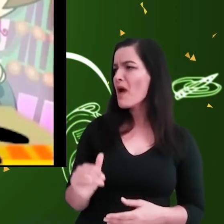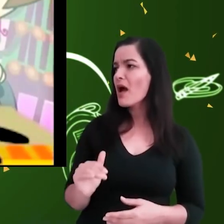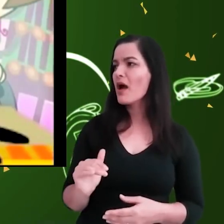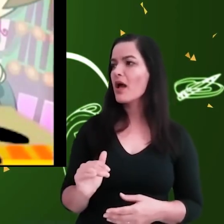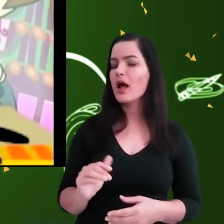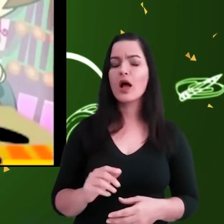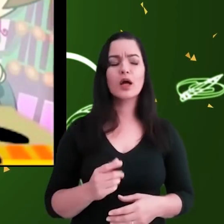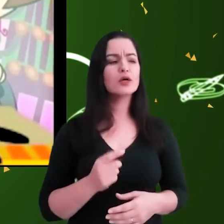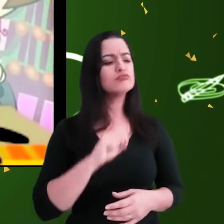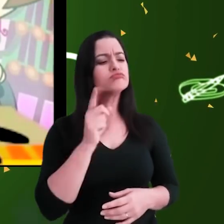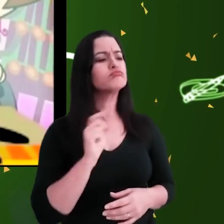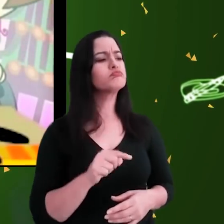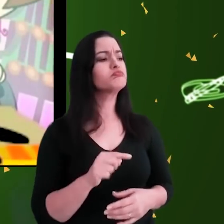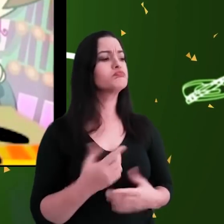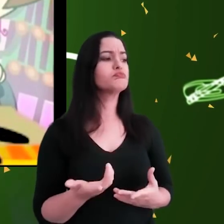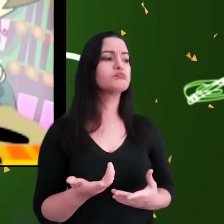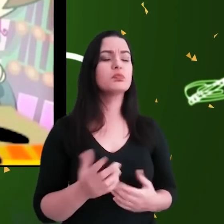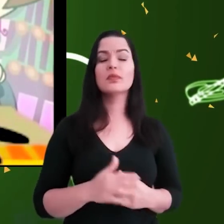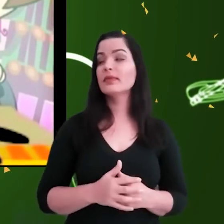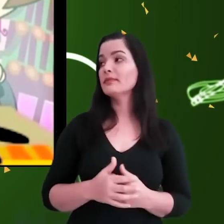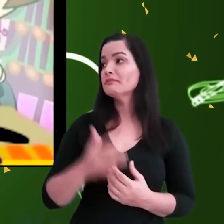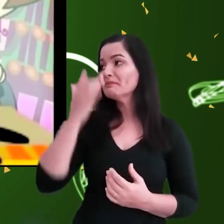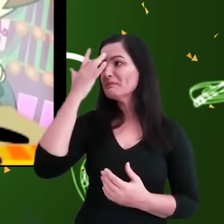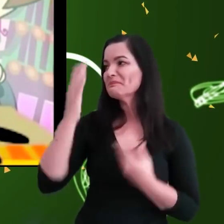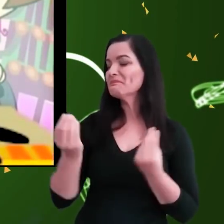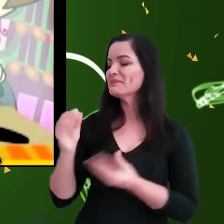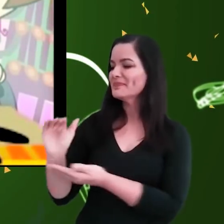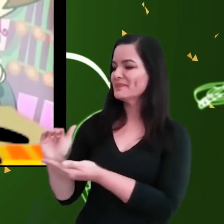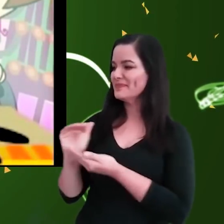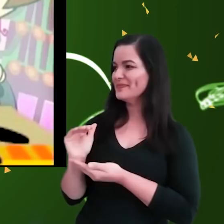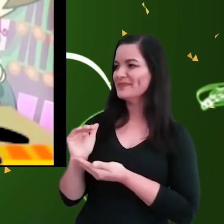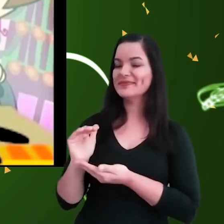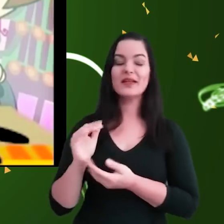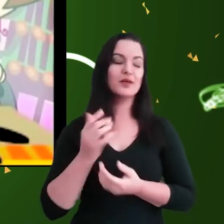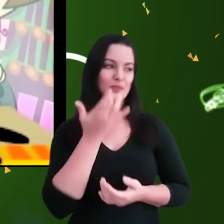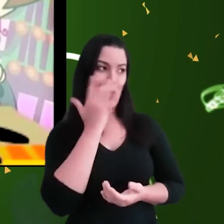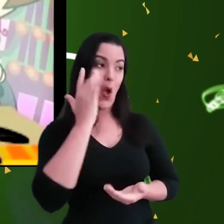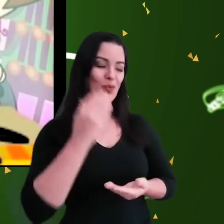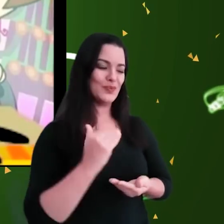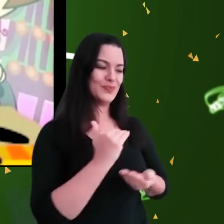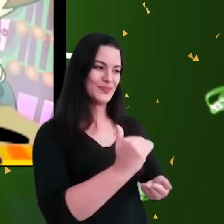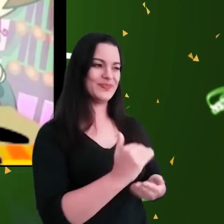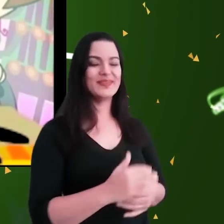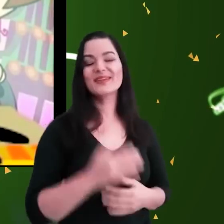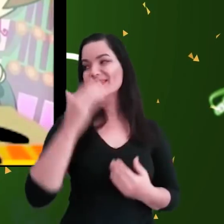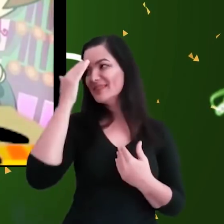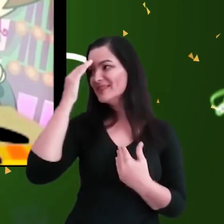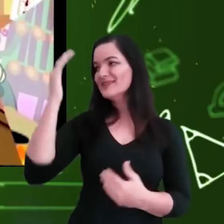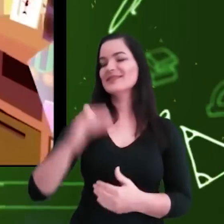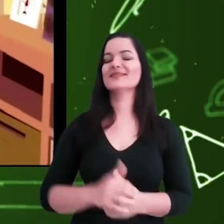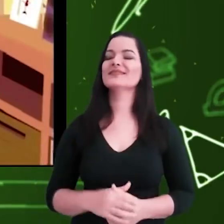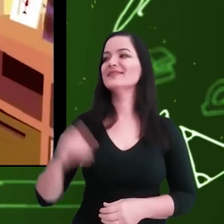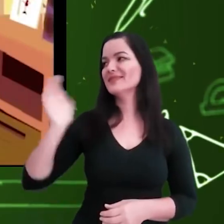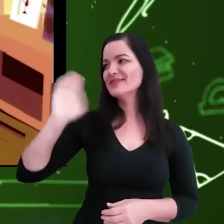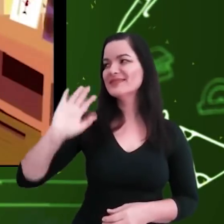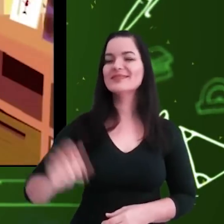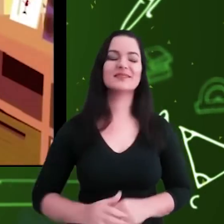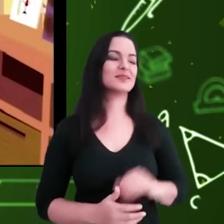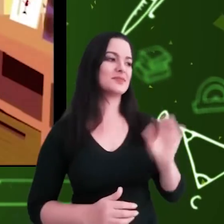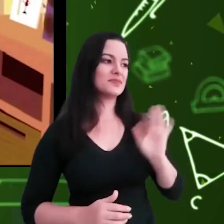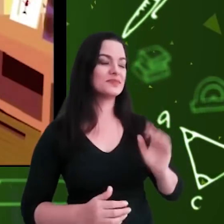Essa barra de ouro aqui deve dar pra pagar. Tchau. Tchau. Volte sempre.